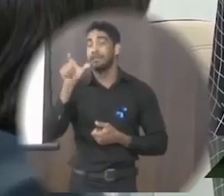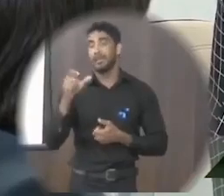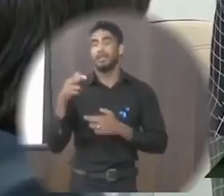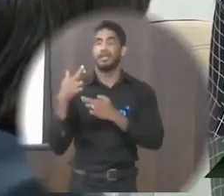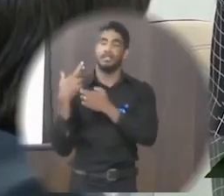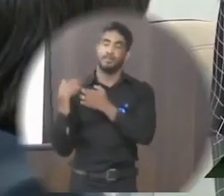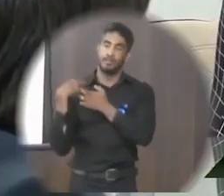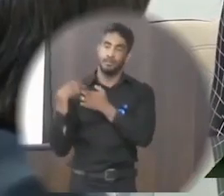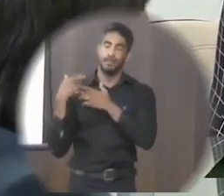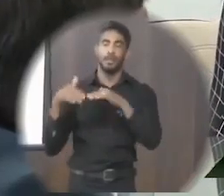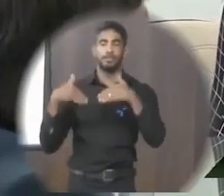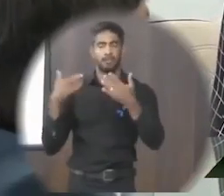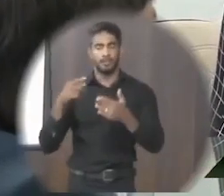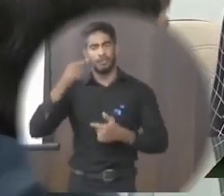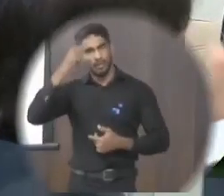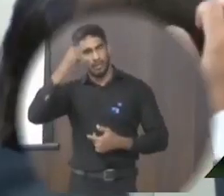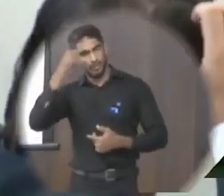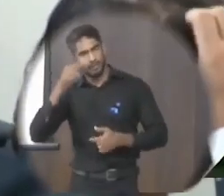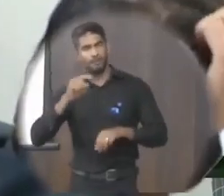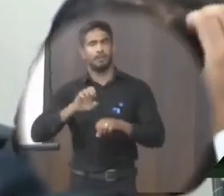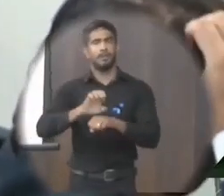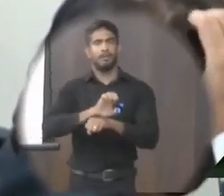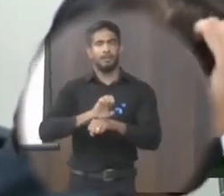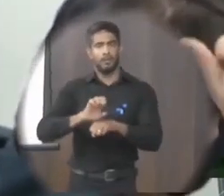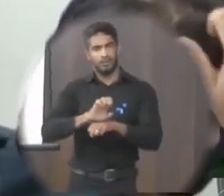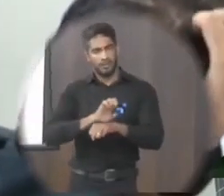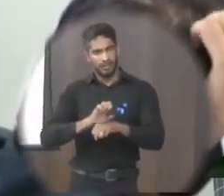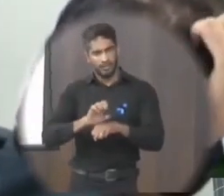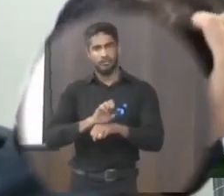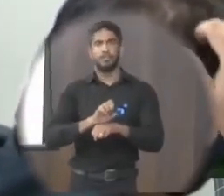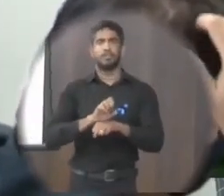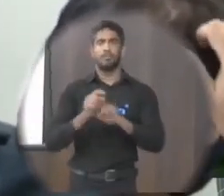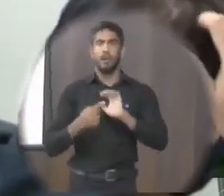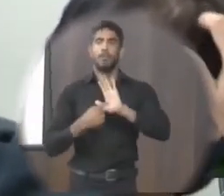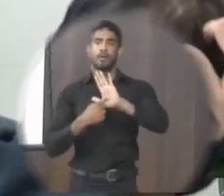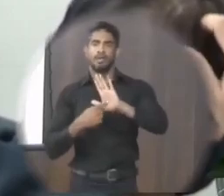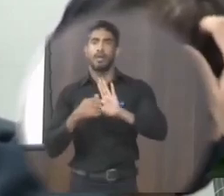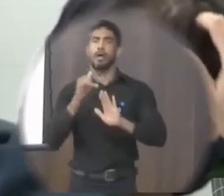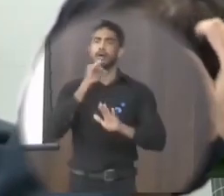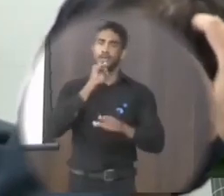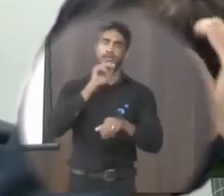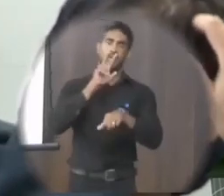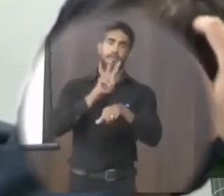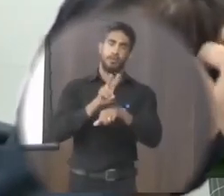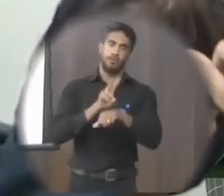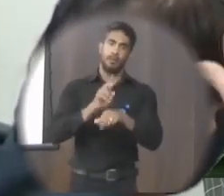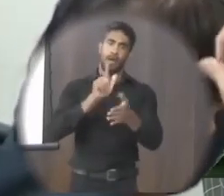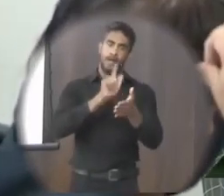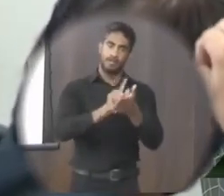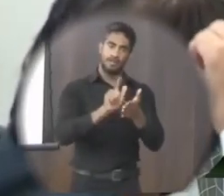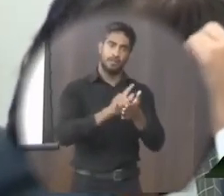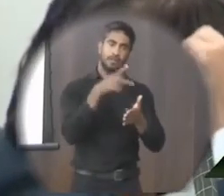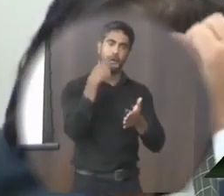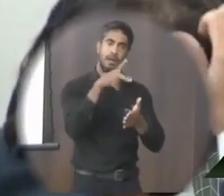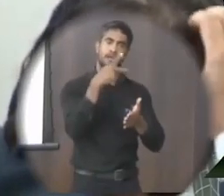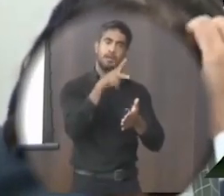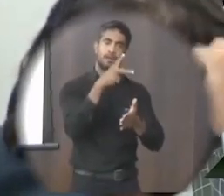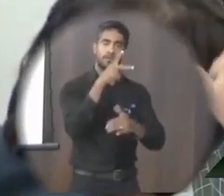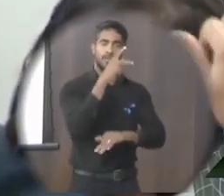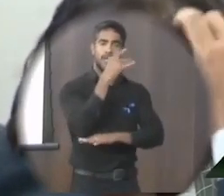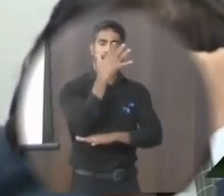responsabilidade. Então é dever do Poder Executivo dar o exemplo e cuidar, limpar das suas áreas verdes e as